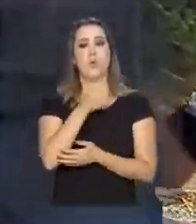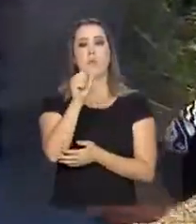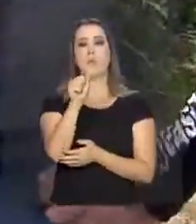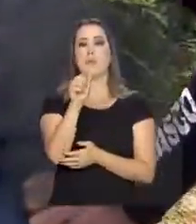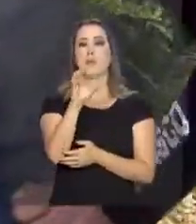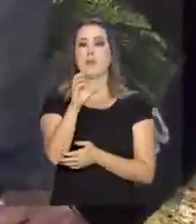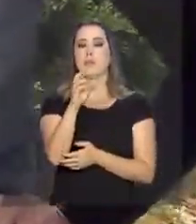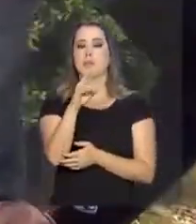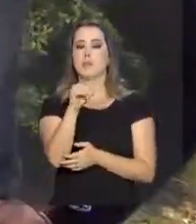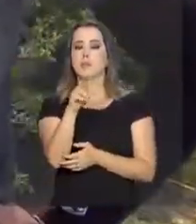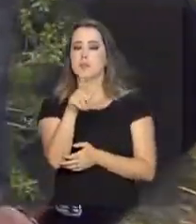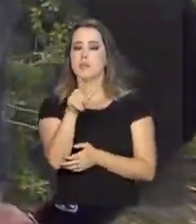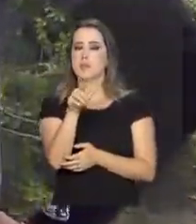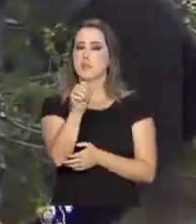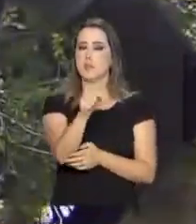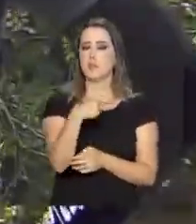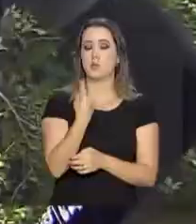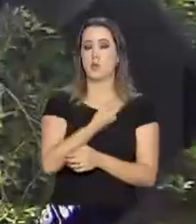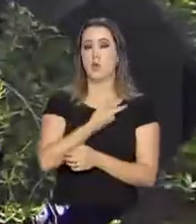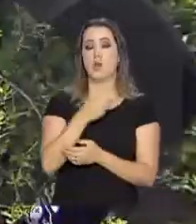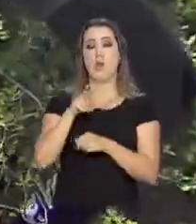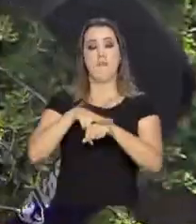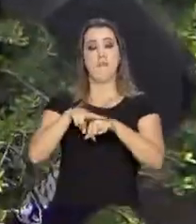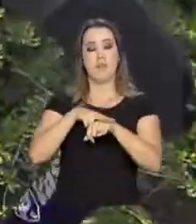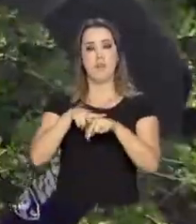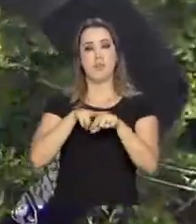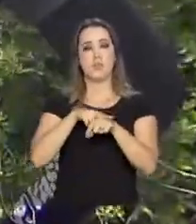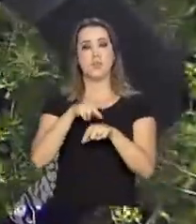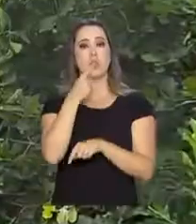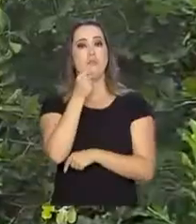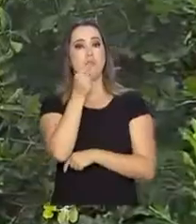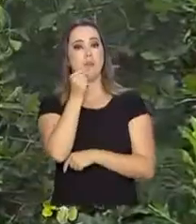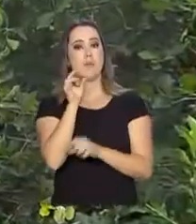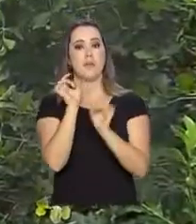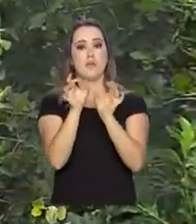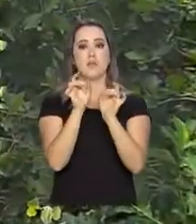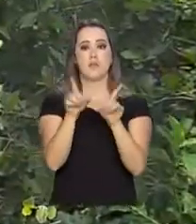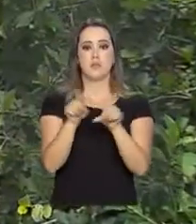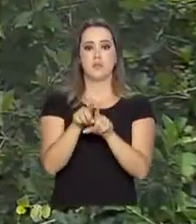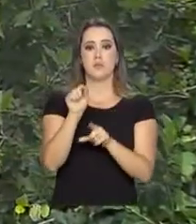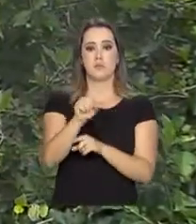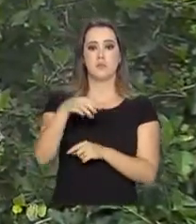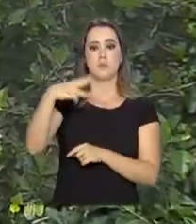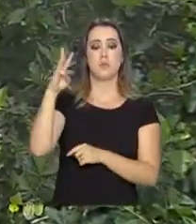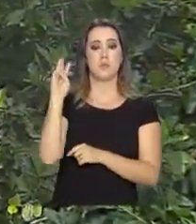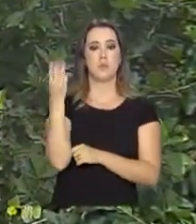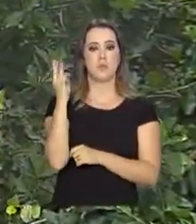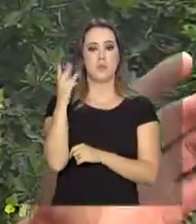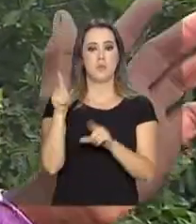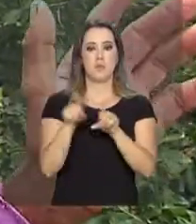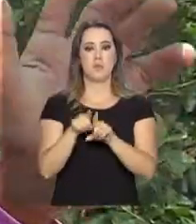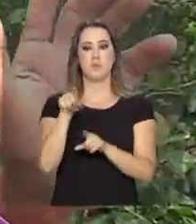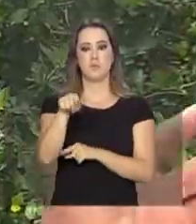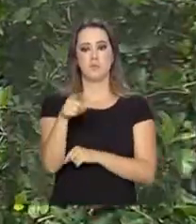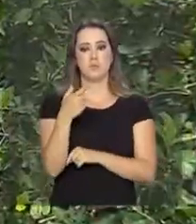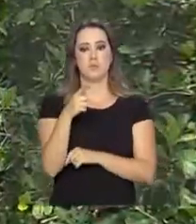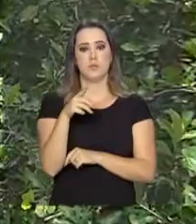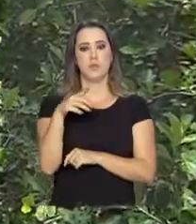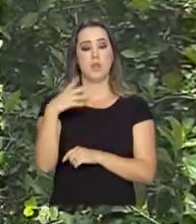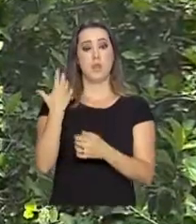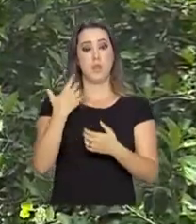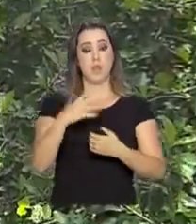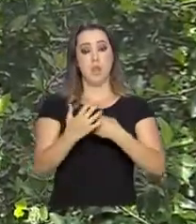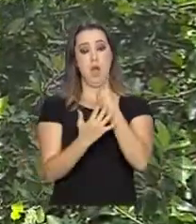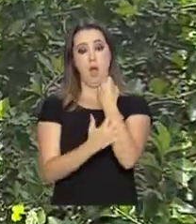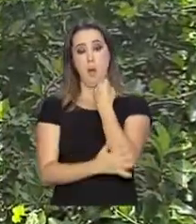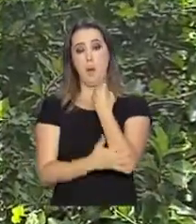a madura a gente vende para as fábricas aqui, tanto da região de Parnaíba, Teresina, Maranhão. E a macaxeira que a